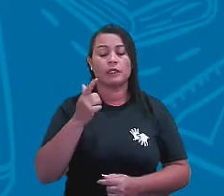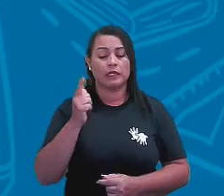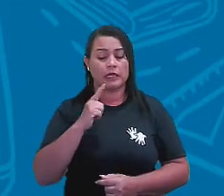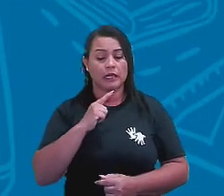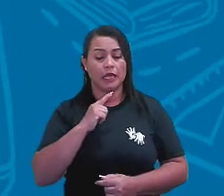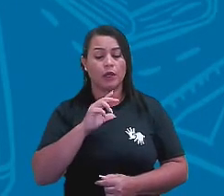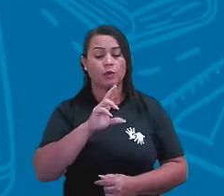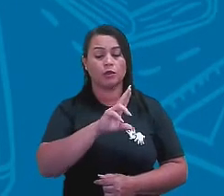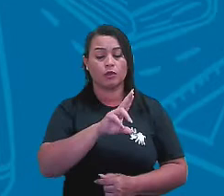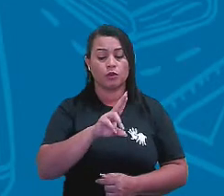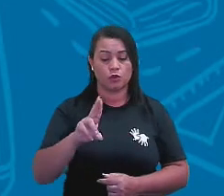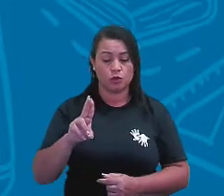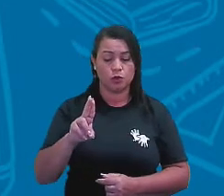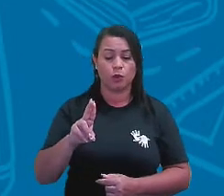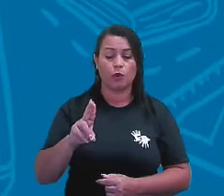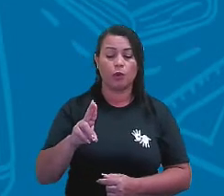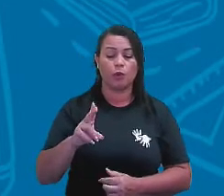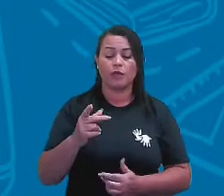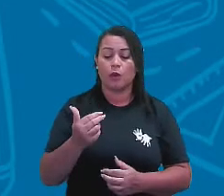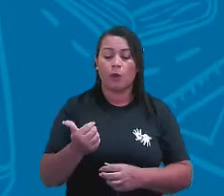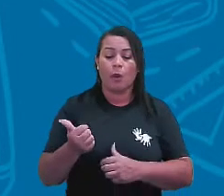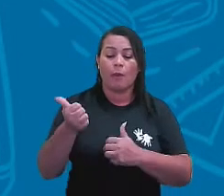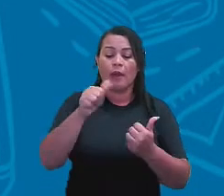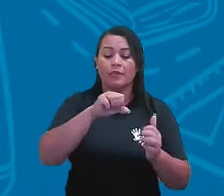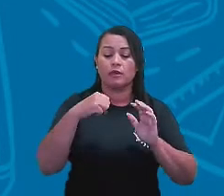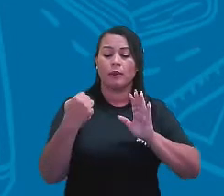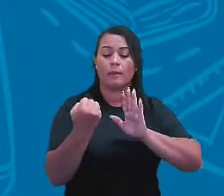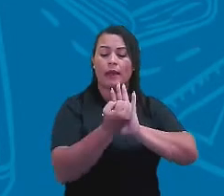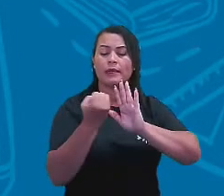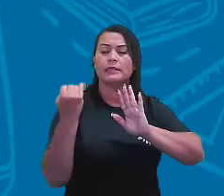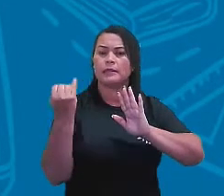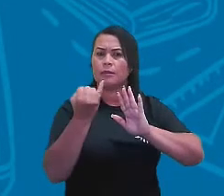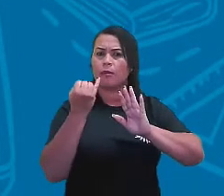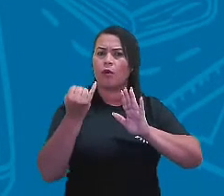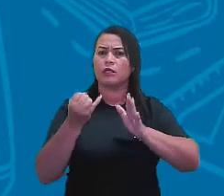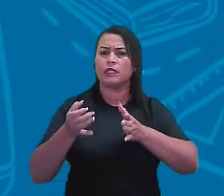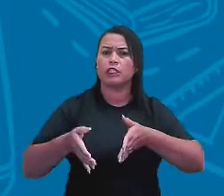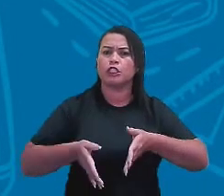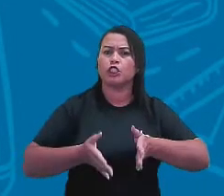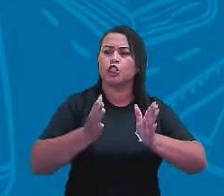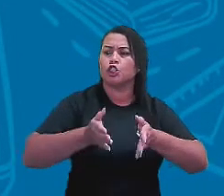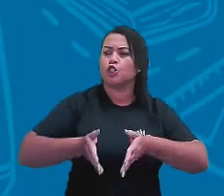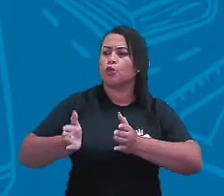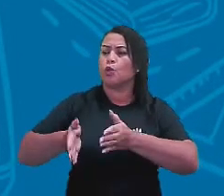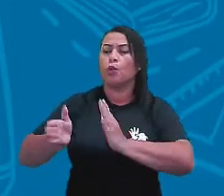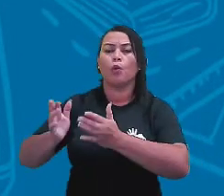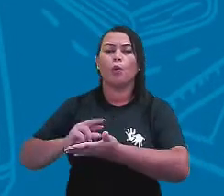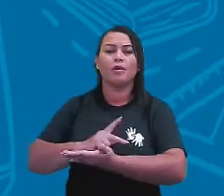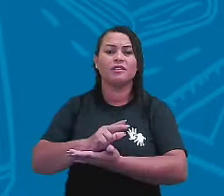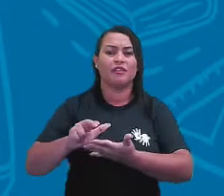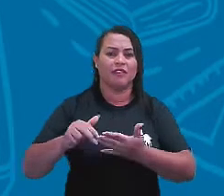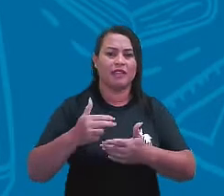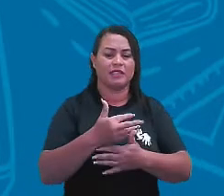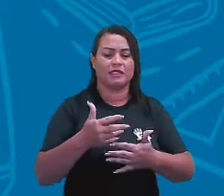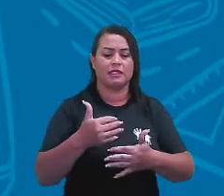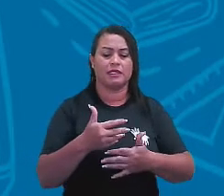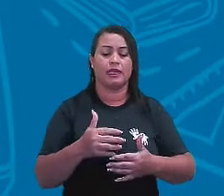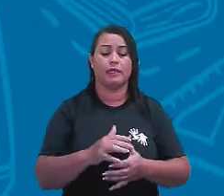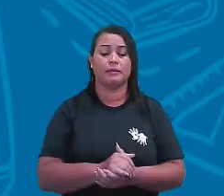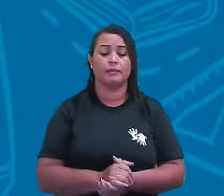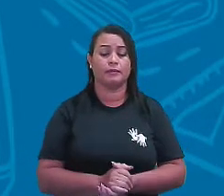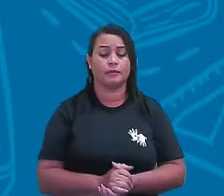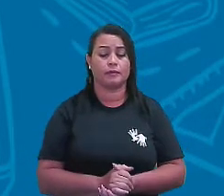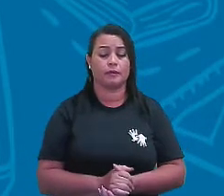nomes batizando importantes corredores vários da cidade. Então, vejam só, aqui a gente percebe